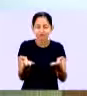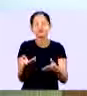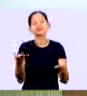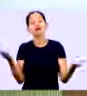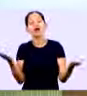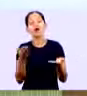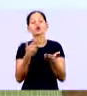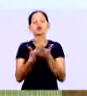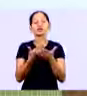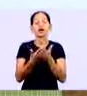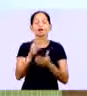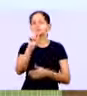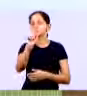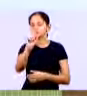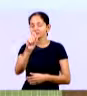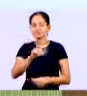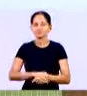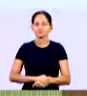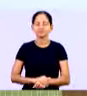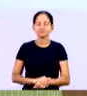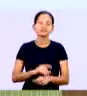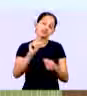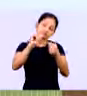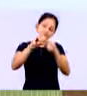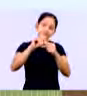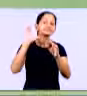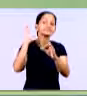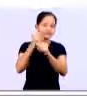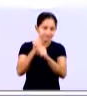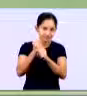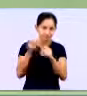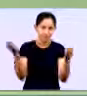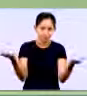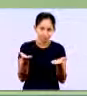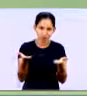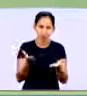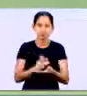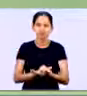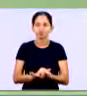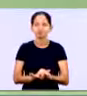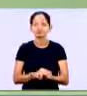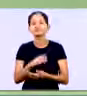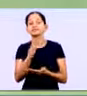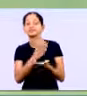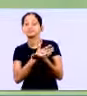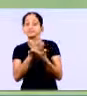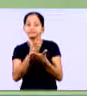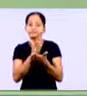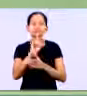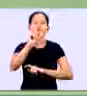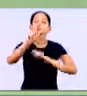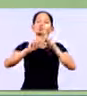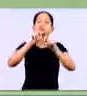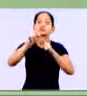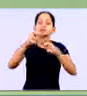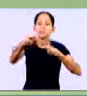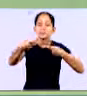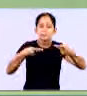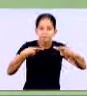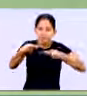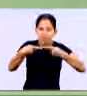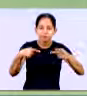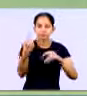nossa aula, que vai ser de revisão, né? E vamos começar com a definição de planejamento